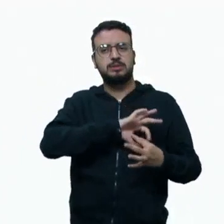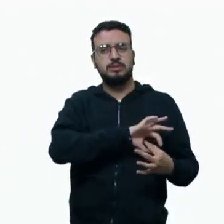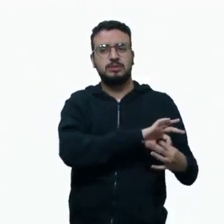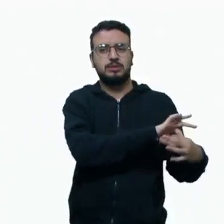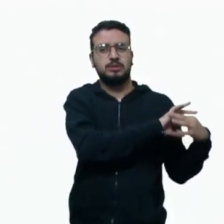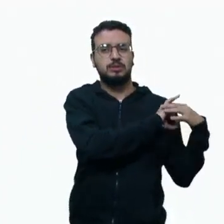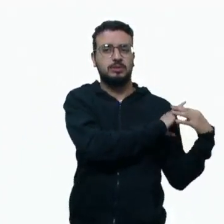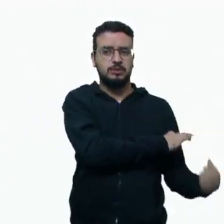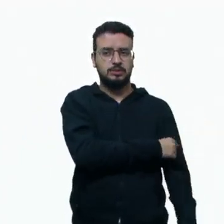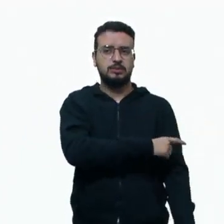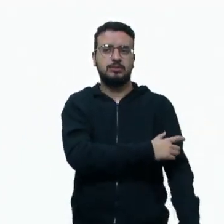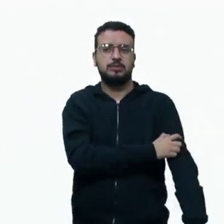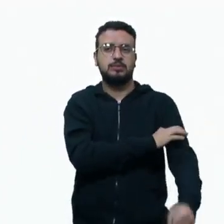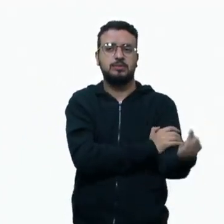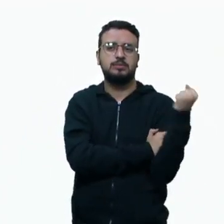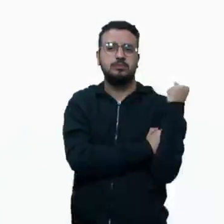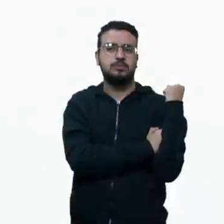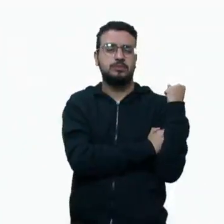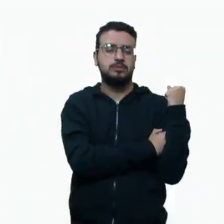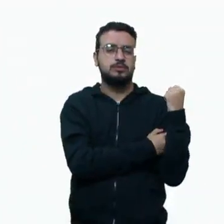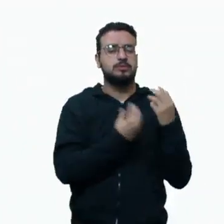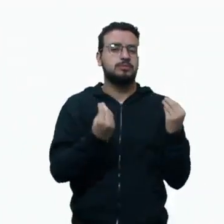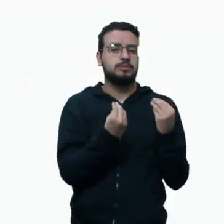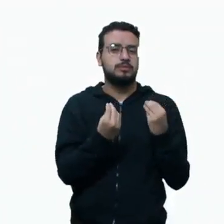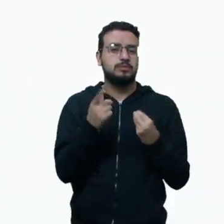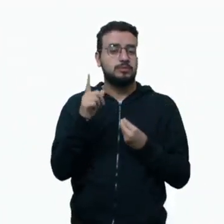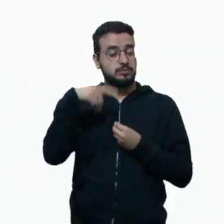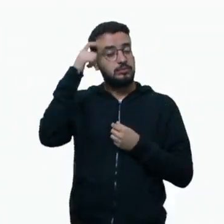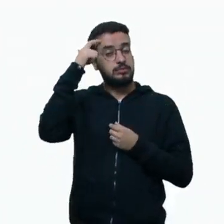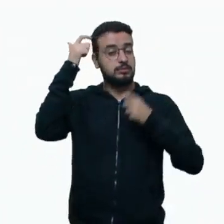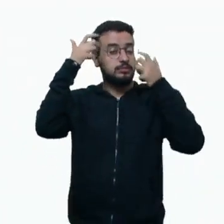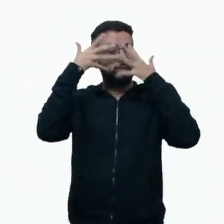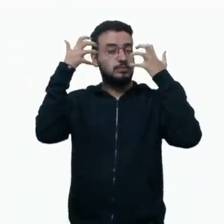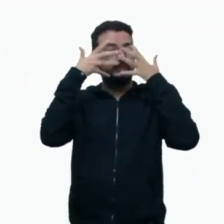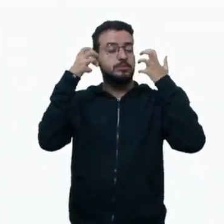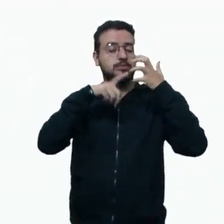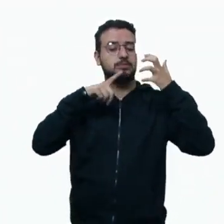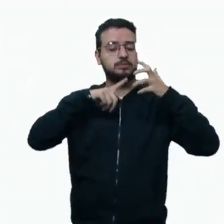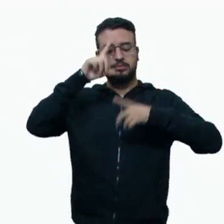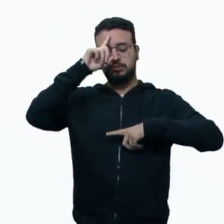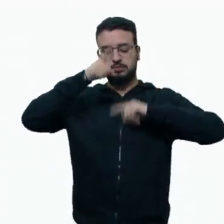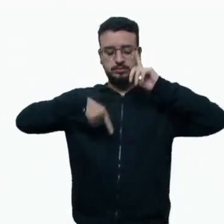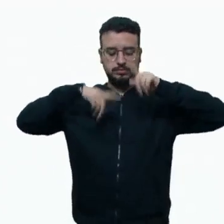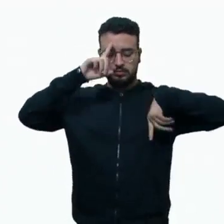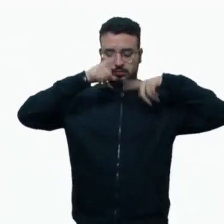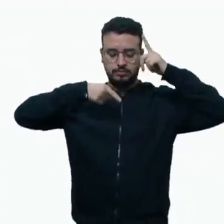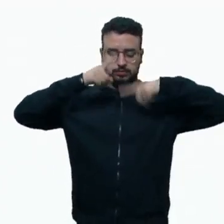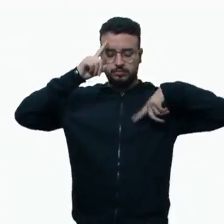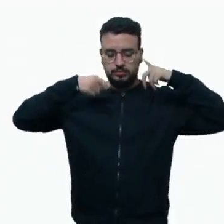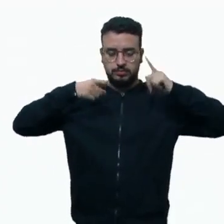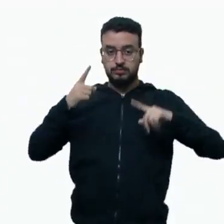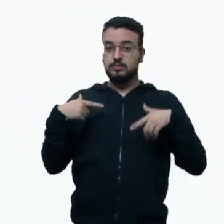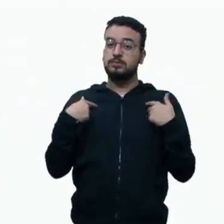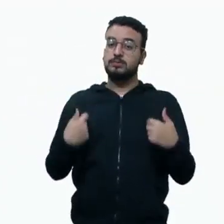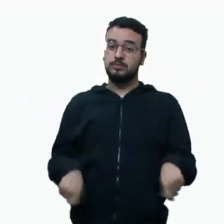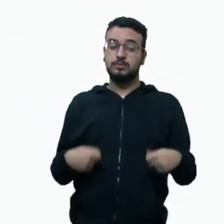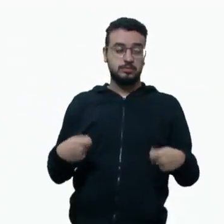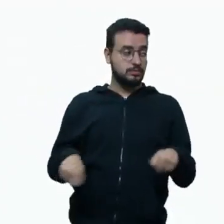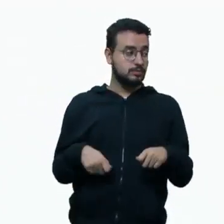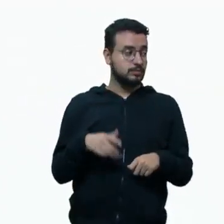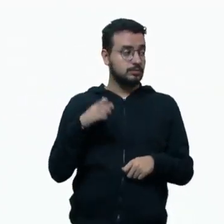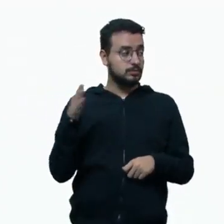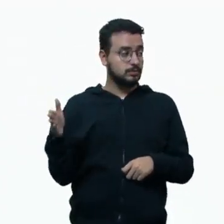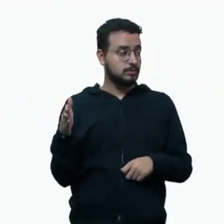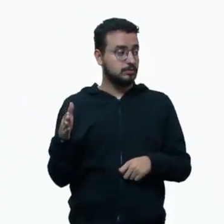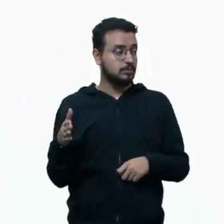corpo. Se realmente o sistema nervoso é um sistema tão hierárquico assim, eu preciso que lá, já